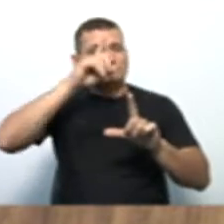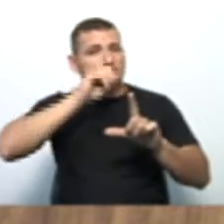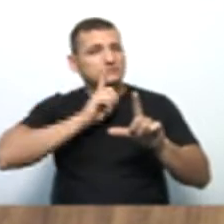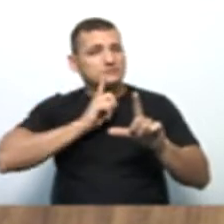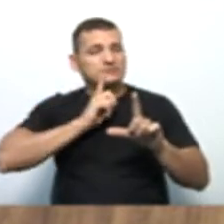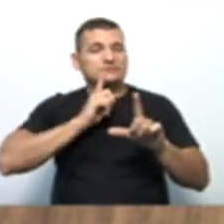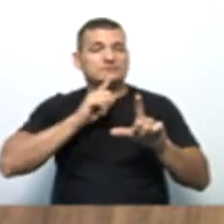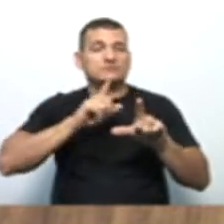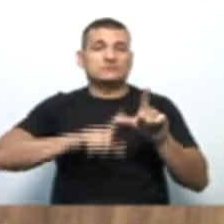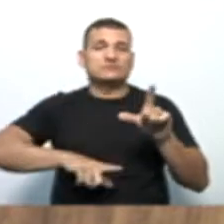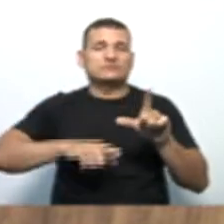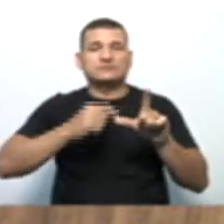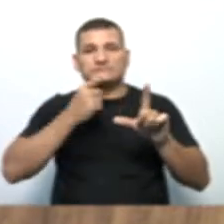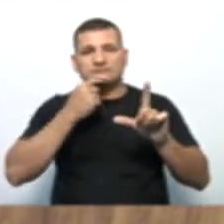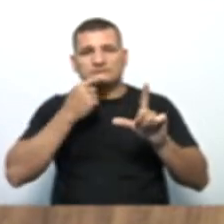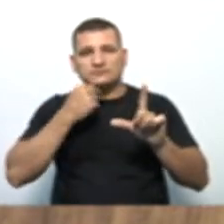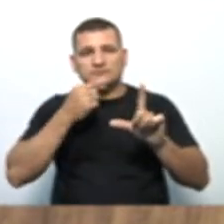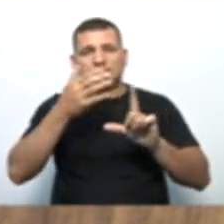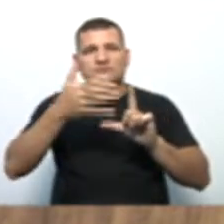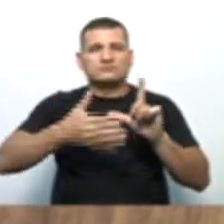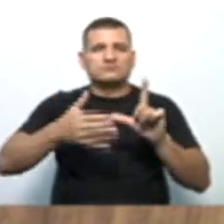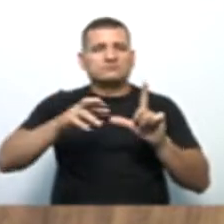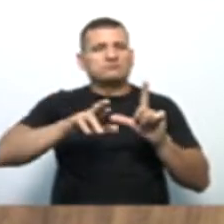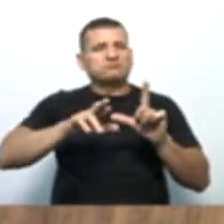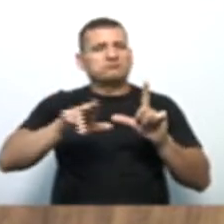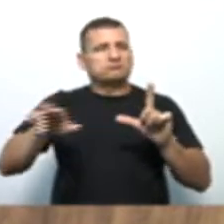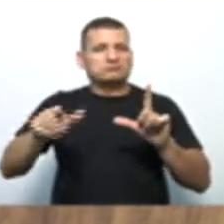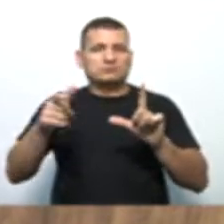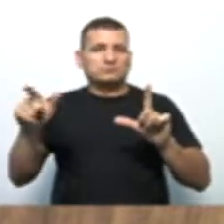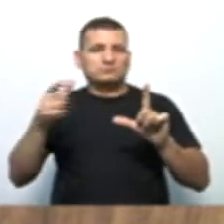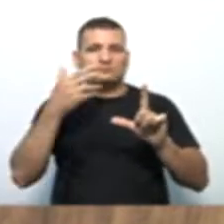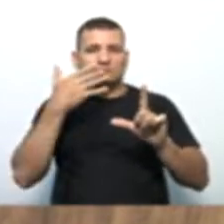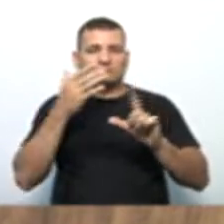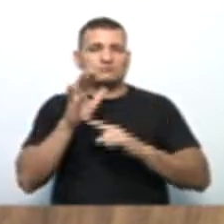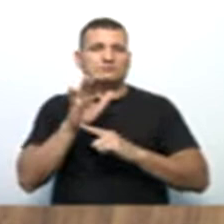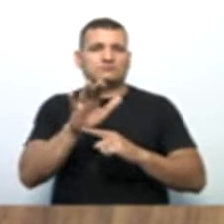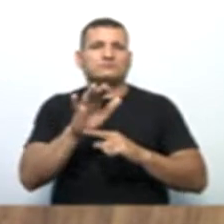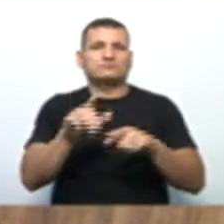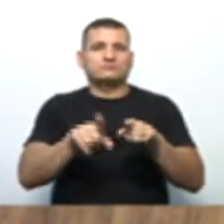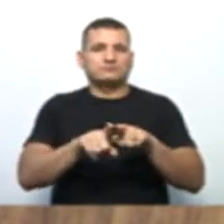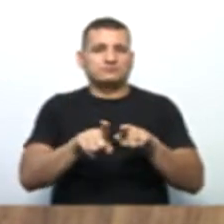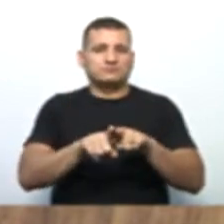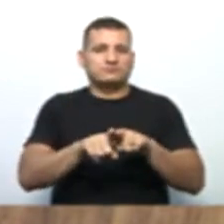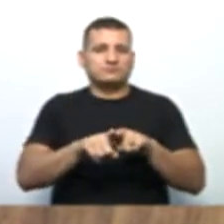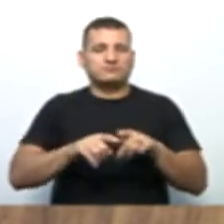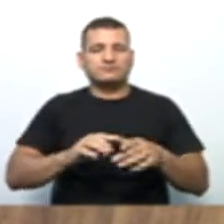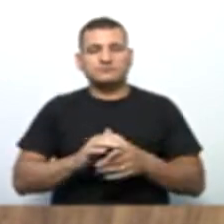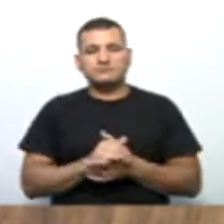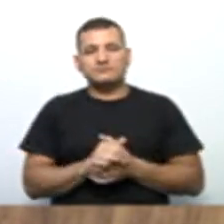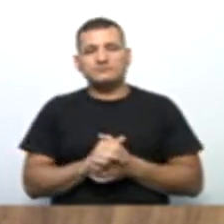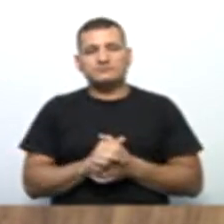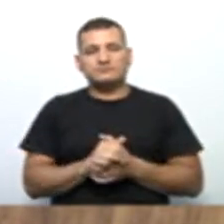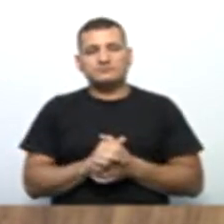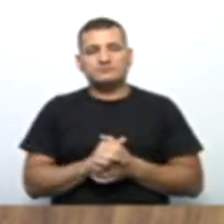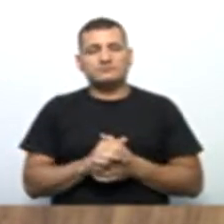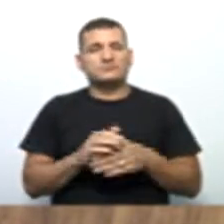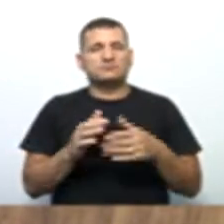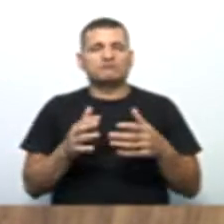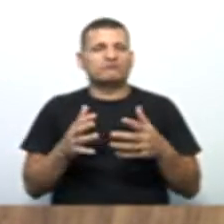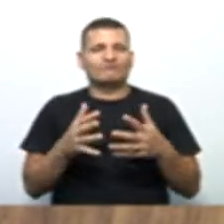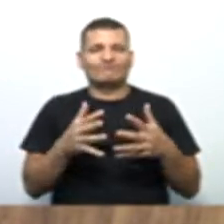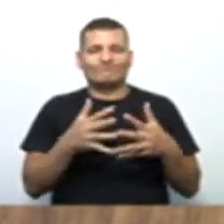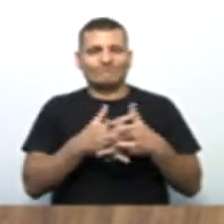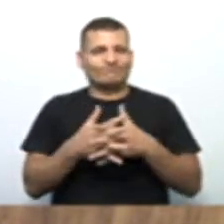fica bastante cansativo outras coisas também que a gente vai mostrar aqui pra vocês então isso vai isso complica